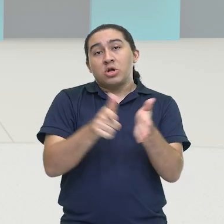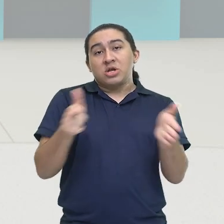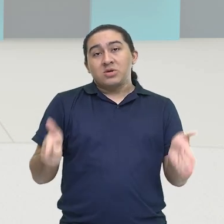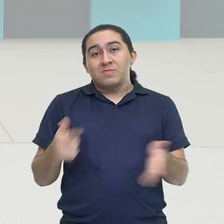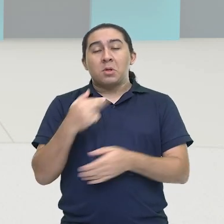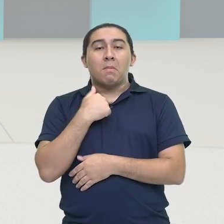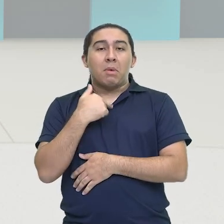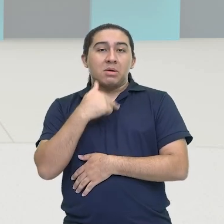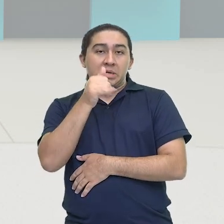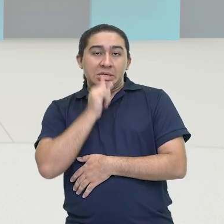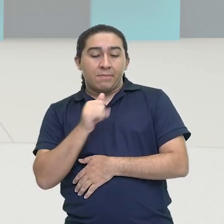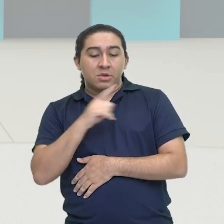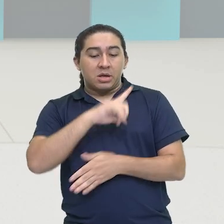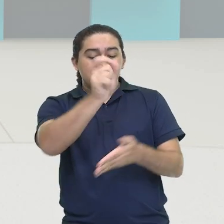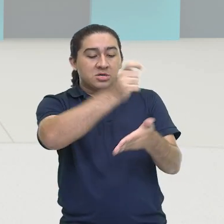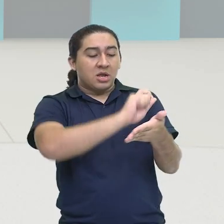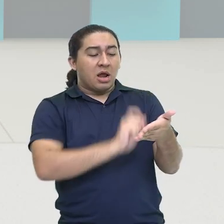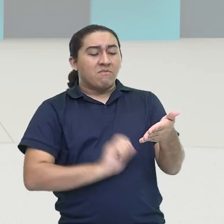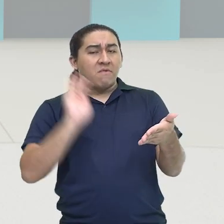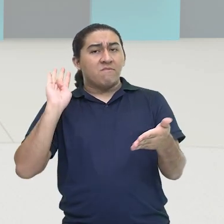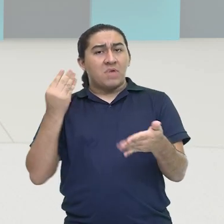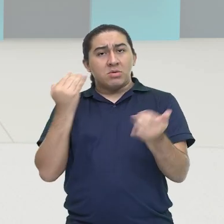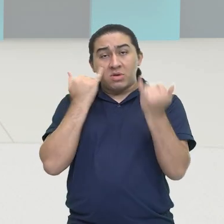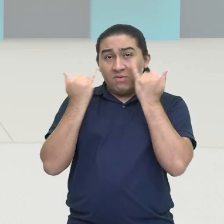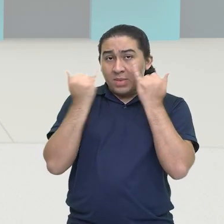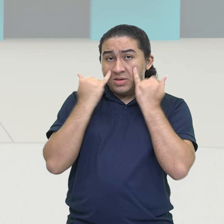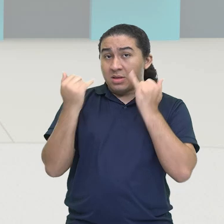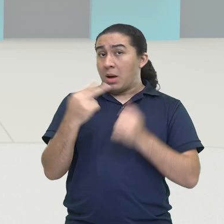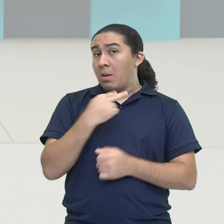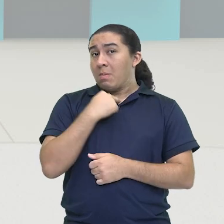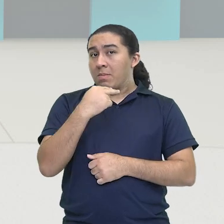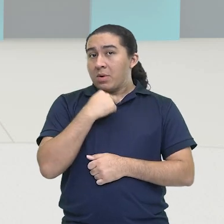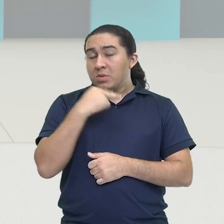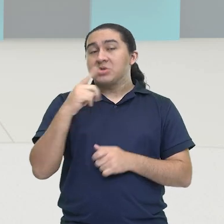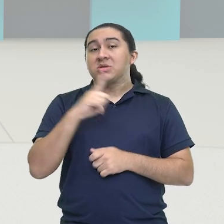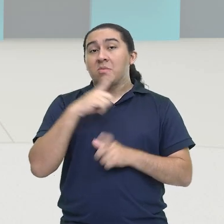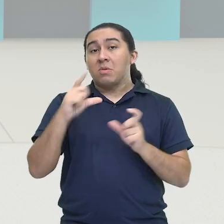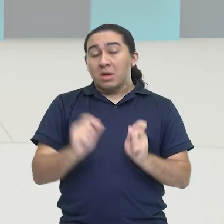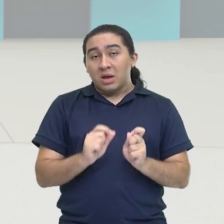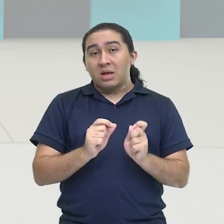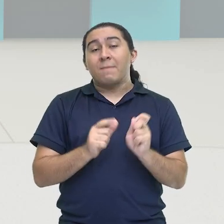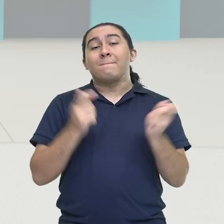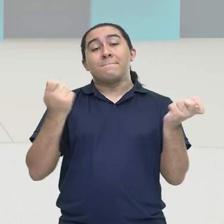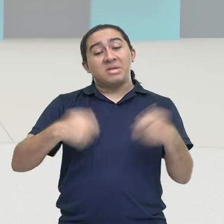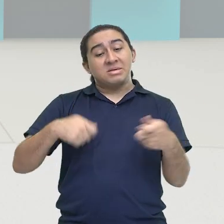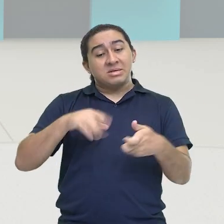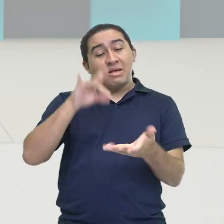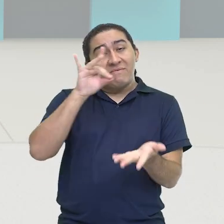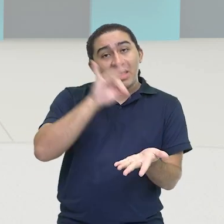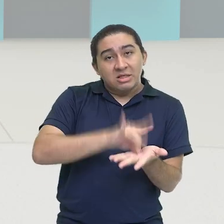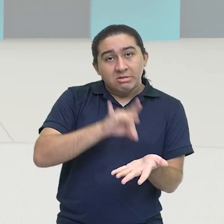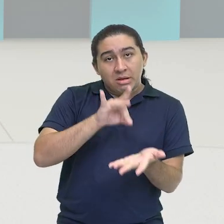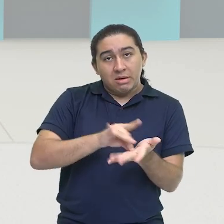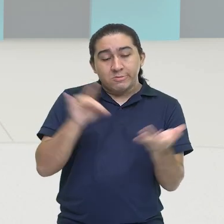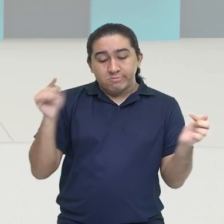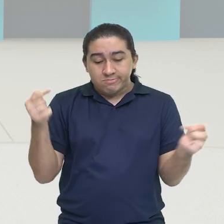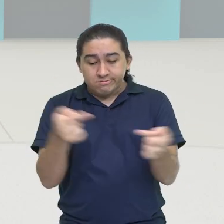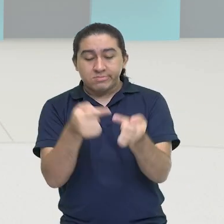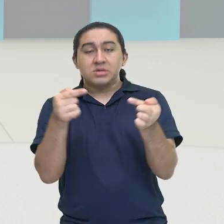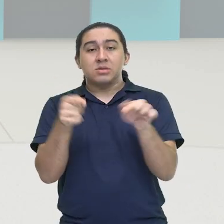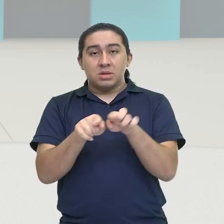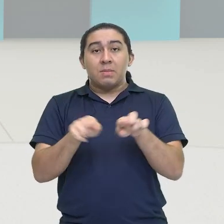podem estar escrevendo coisas falsas, ele tem compromisso com a verdade, com as pessoas, com